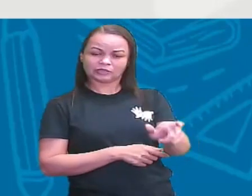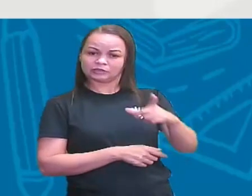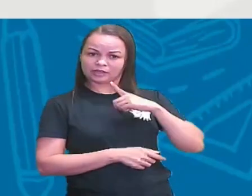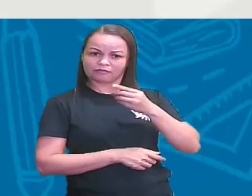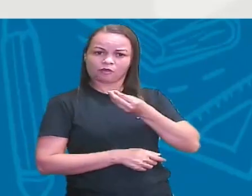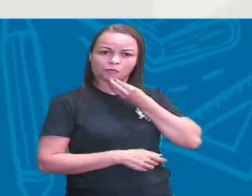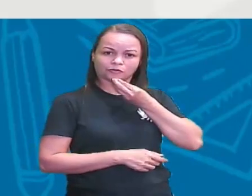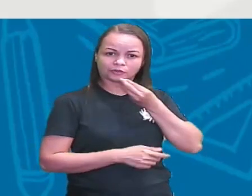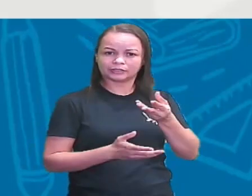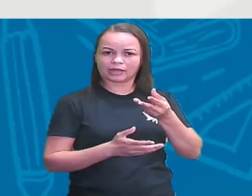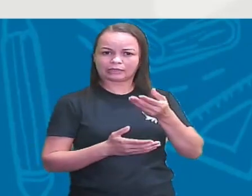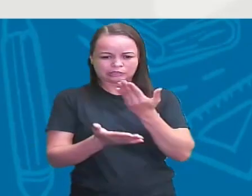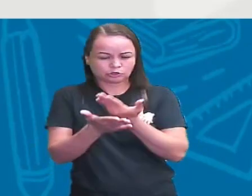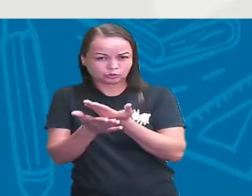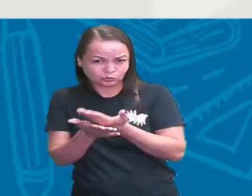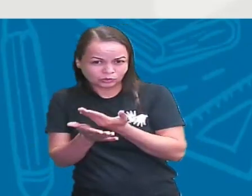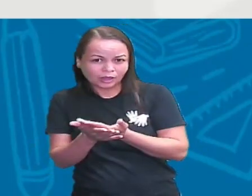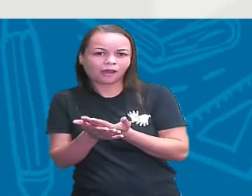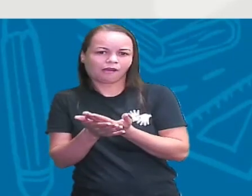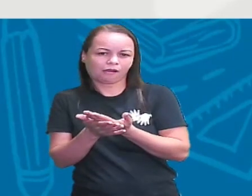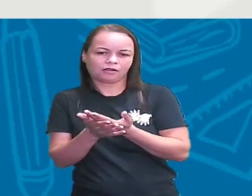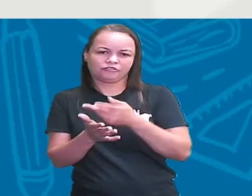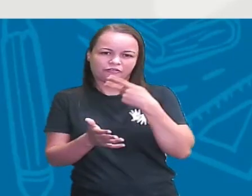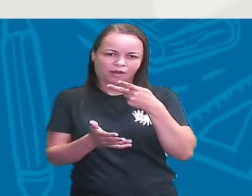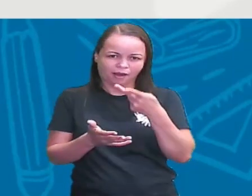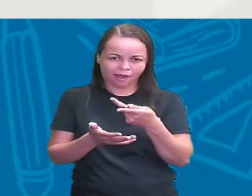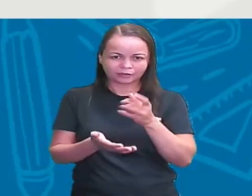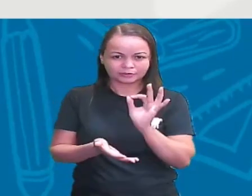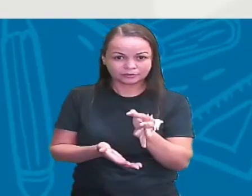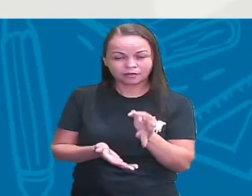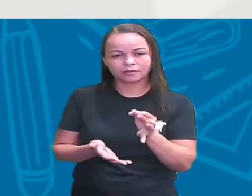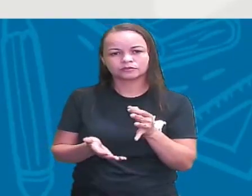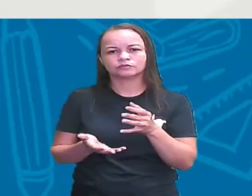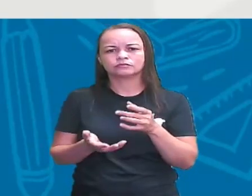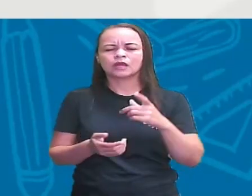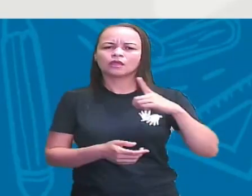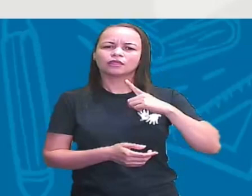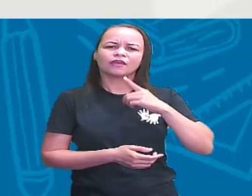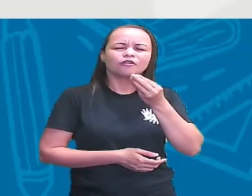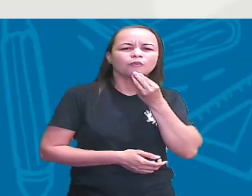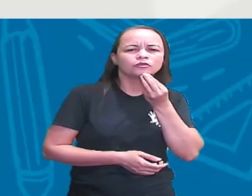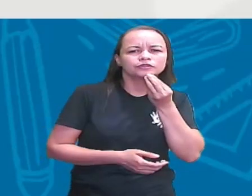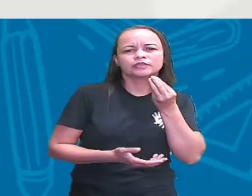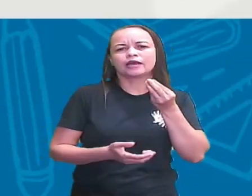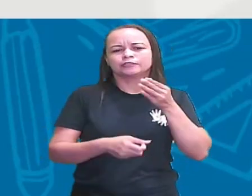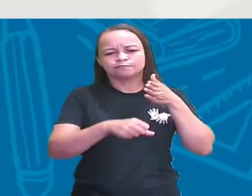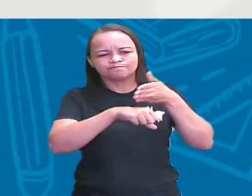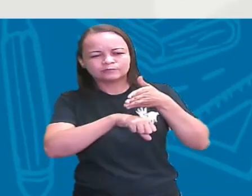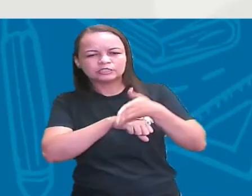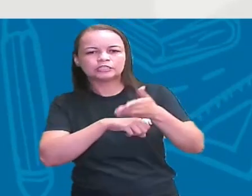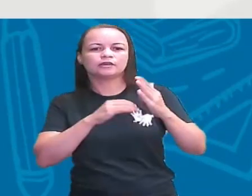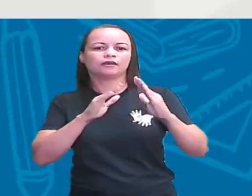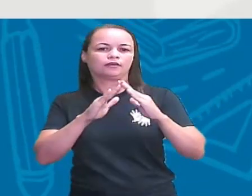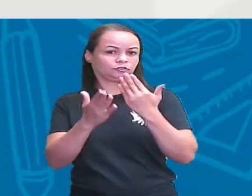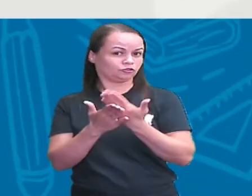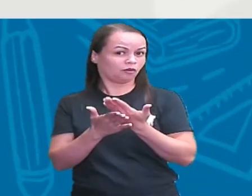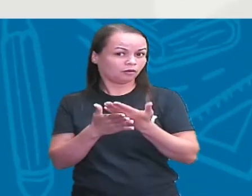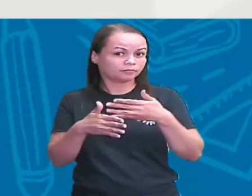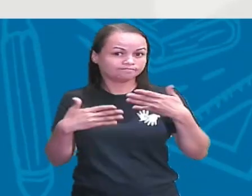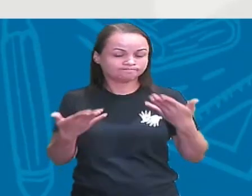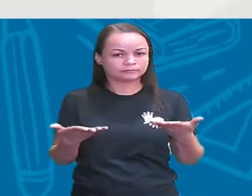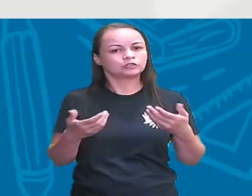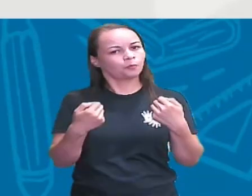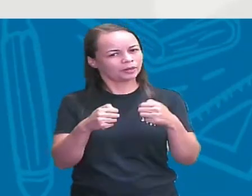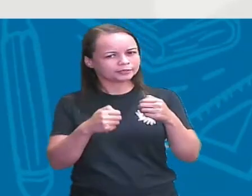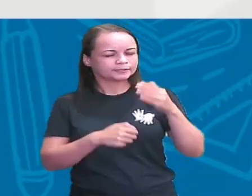de escolarização, né? Teve a oportunidade de frequentar a escola, então isso precisa ser levado em